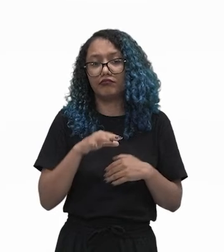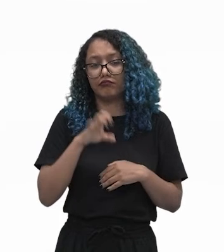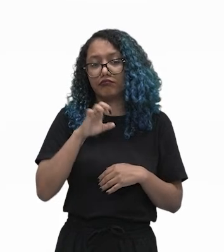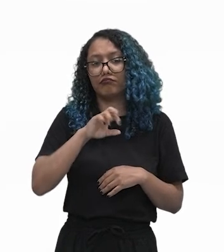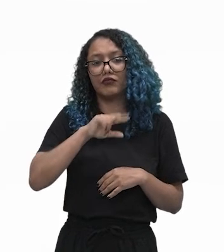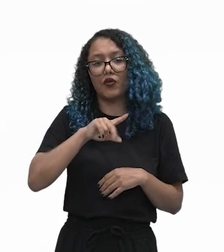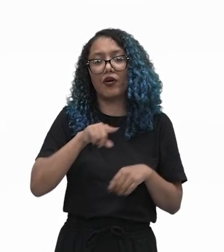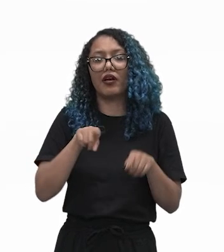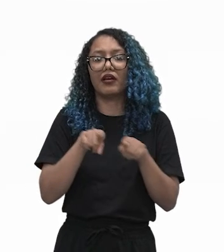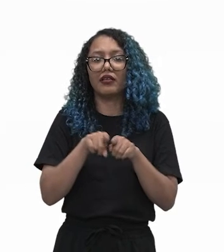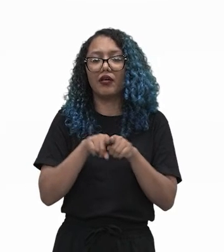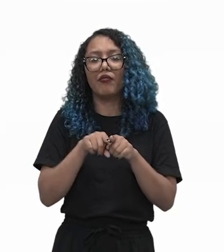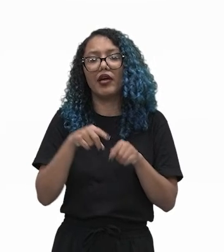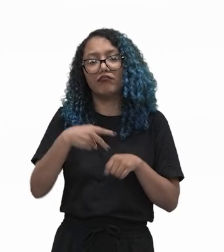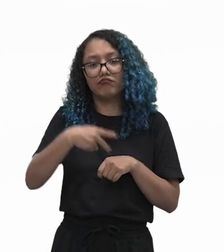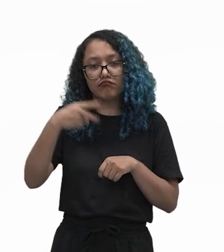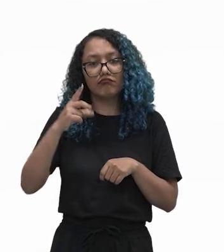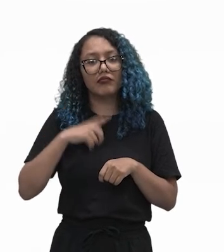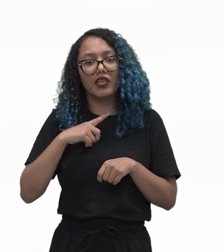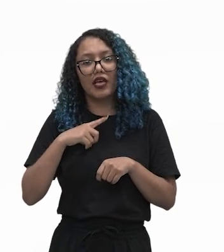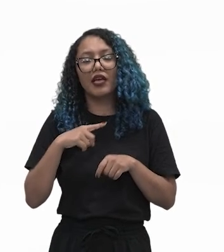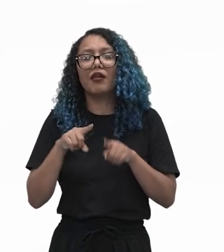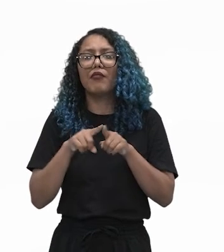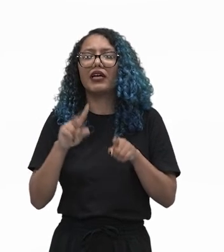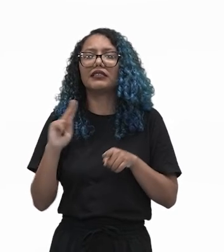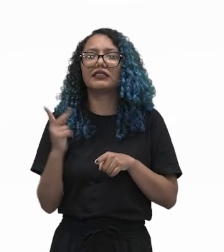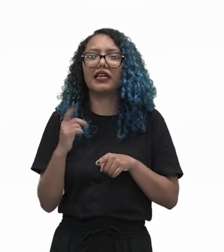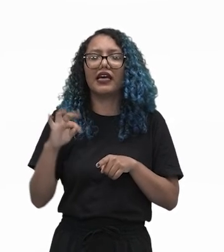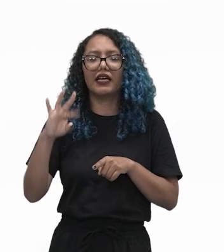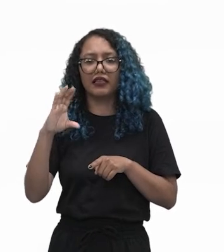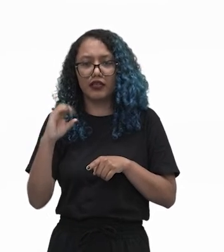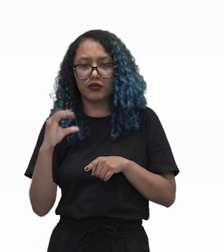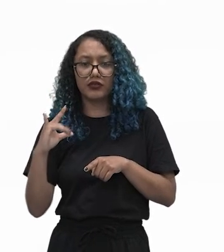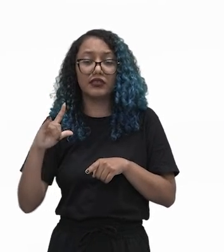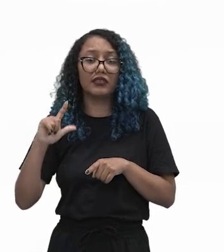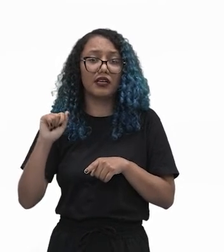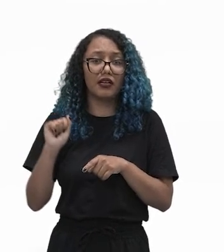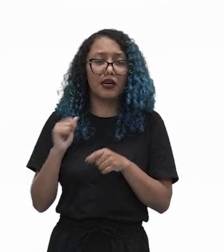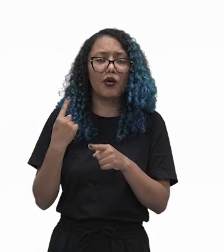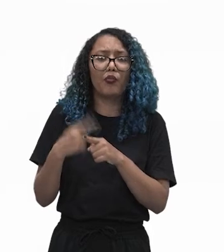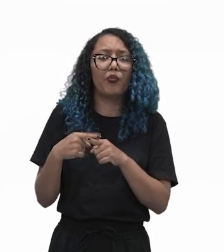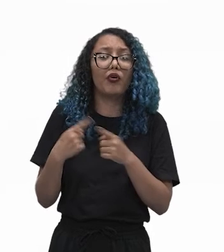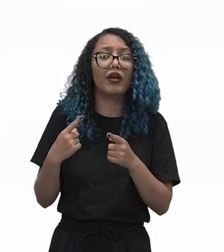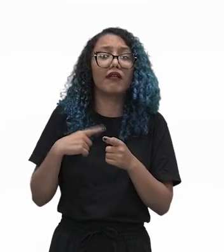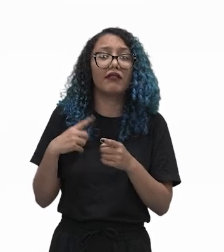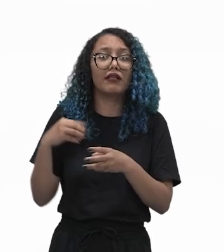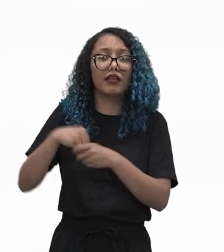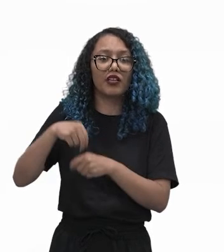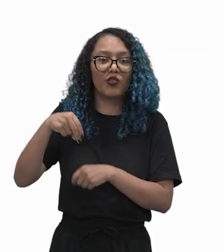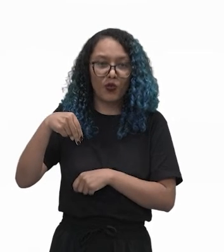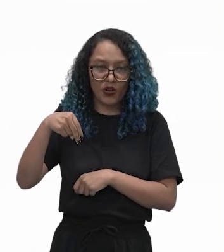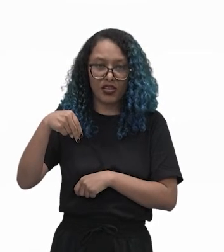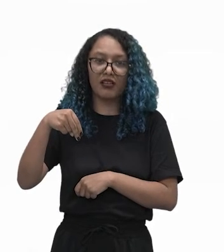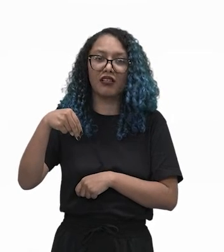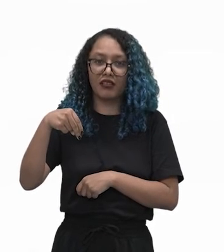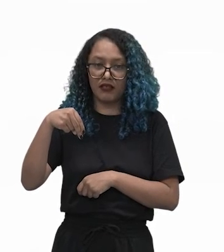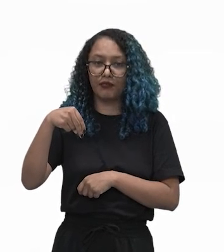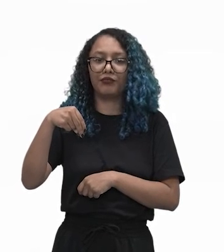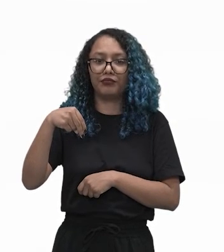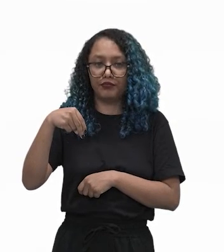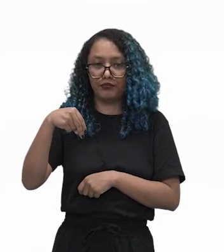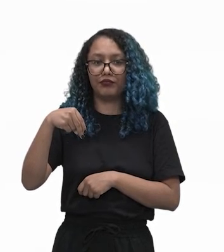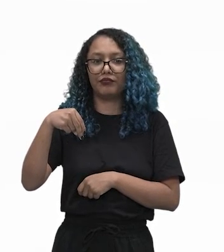também, mas ela é heterocíclica por causa do nitrogênio fazendo parte do núcleo, aí fazendo parte